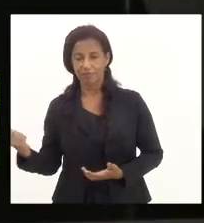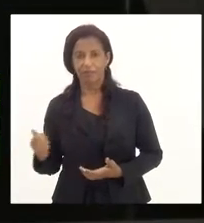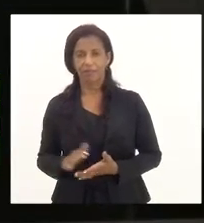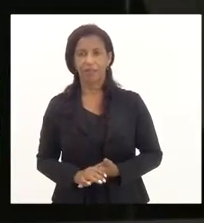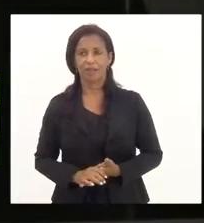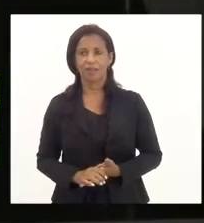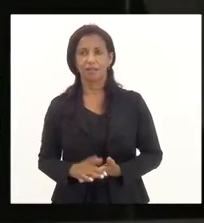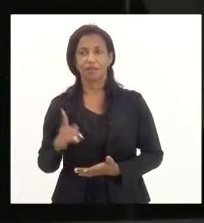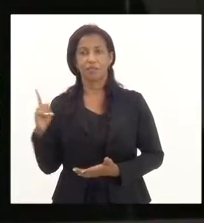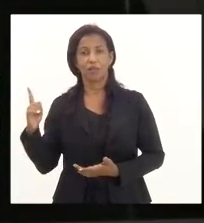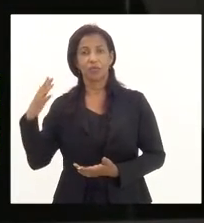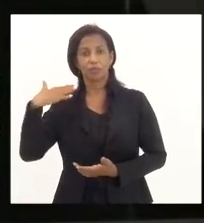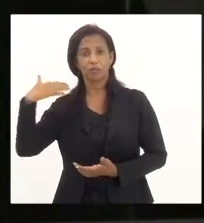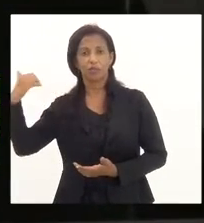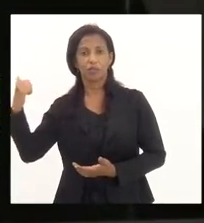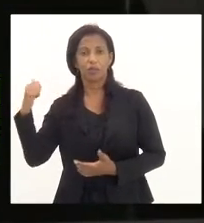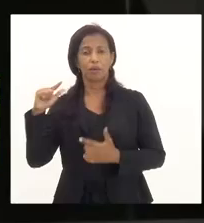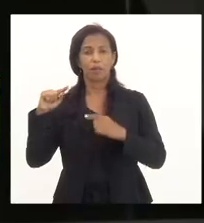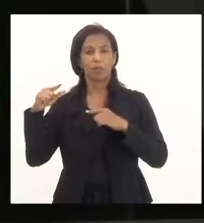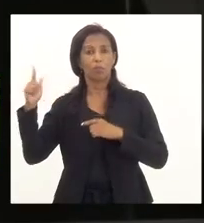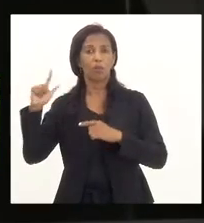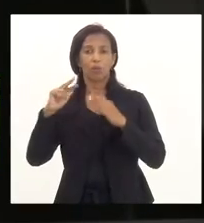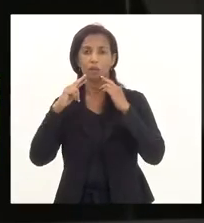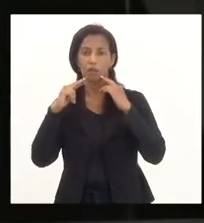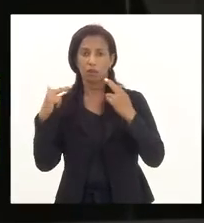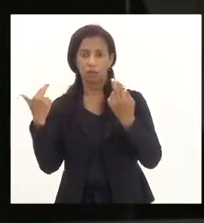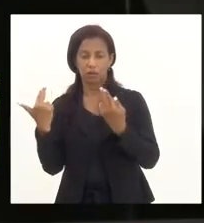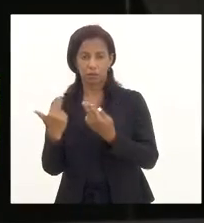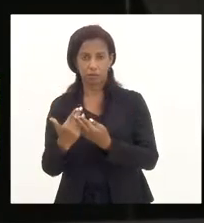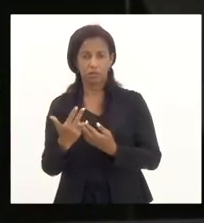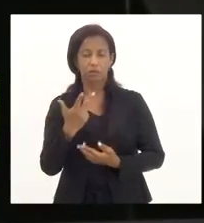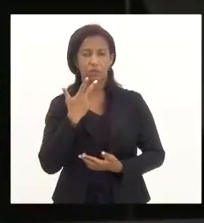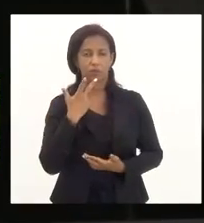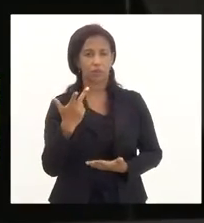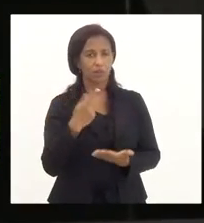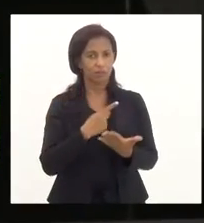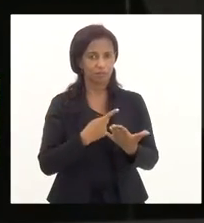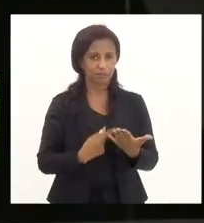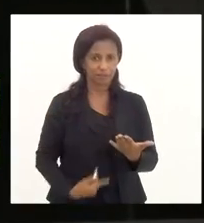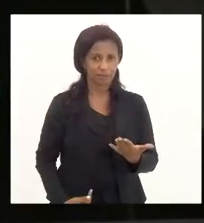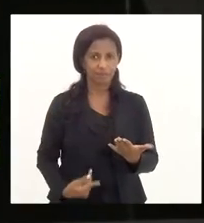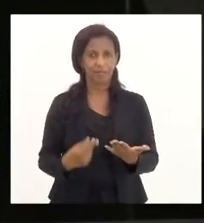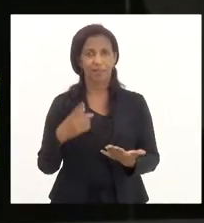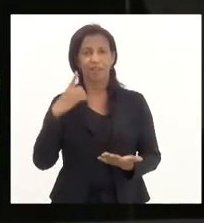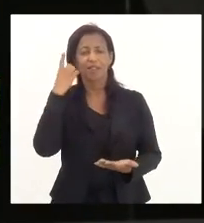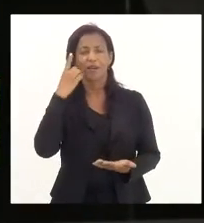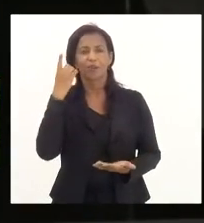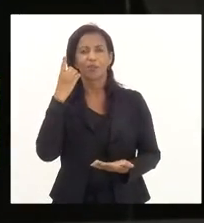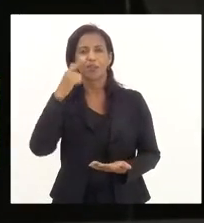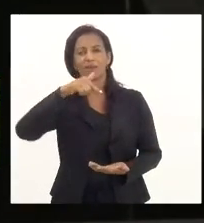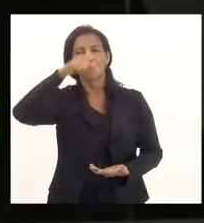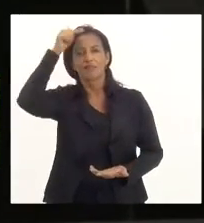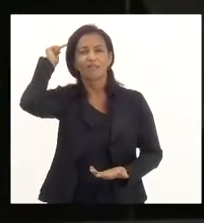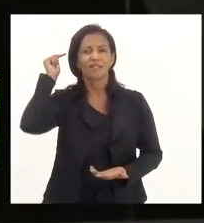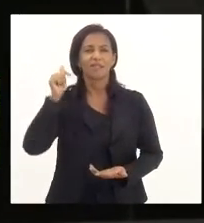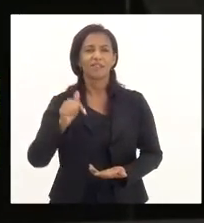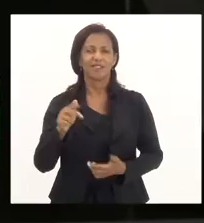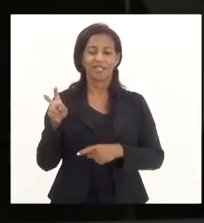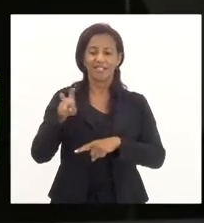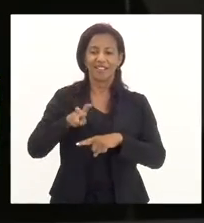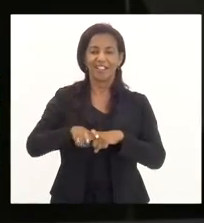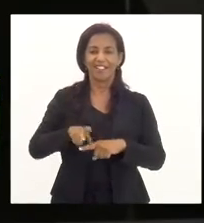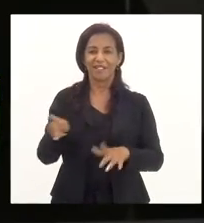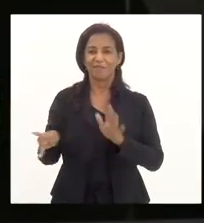mas fui atender um chamado de uma outra reunião dizer ao nosso Presidente Deputado os Paulo que essa